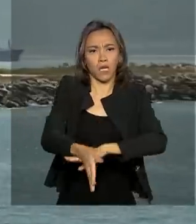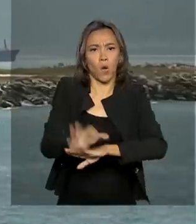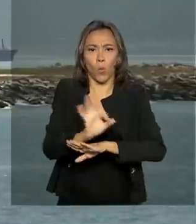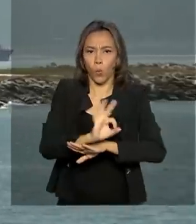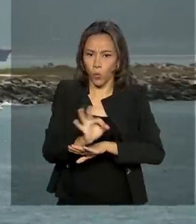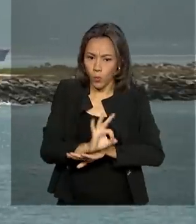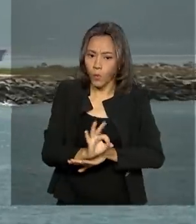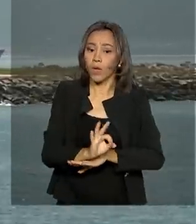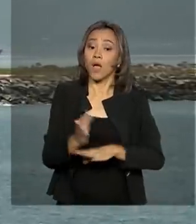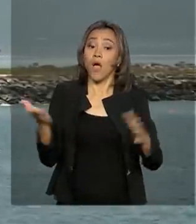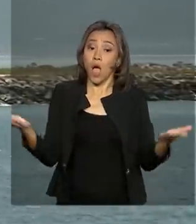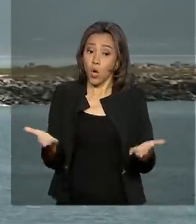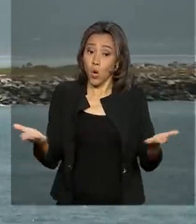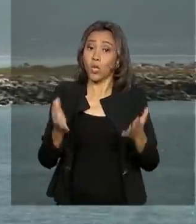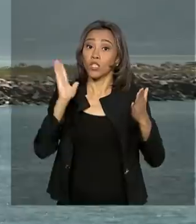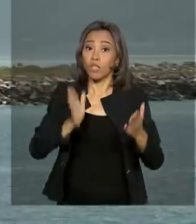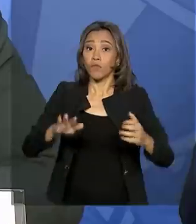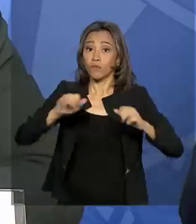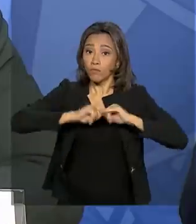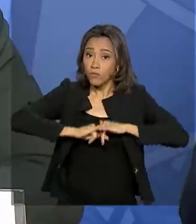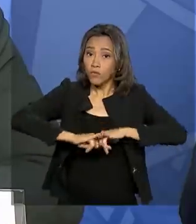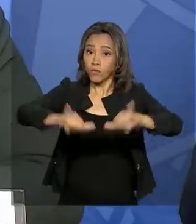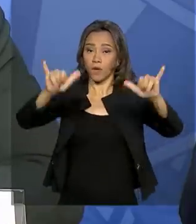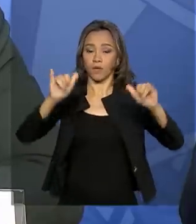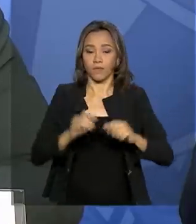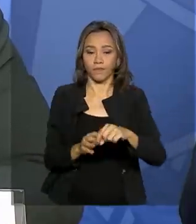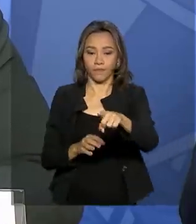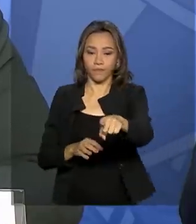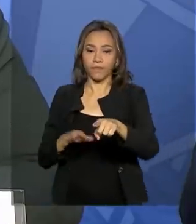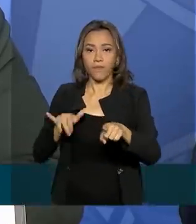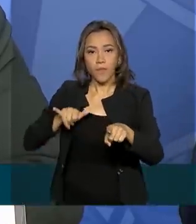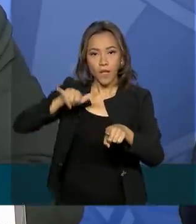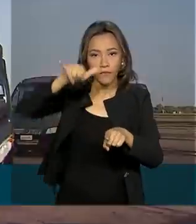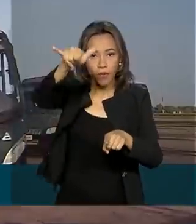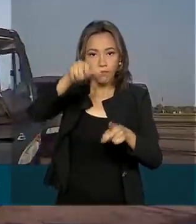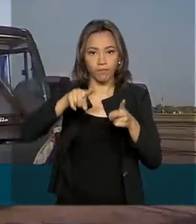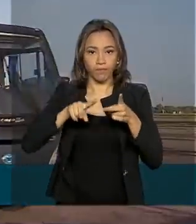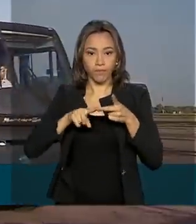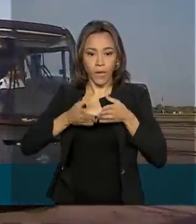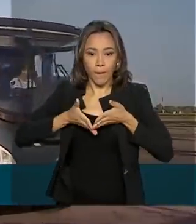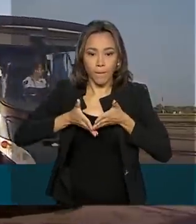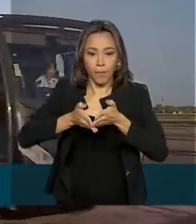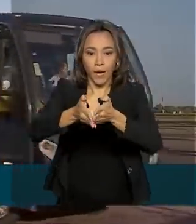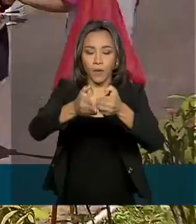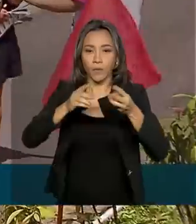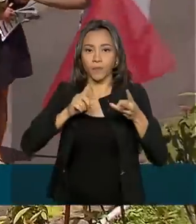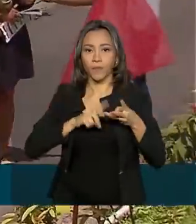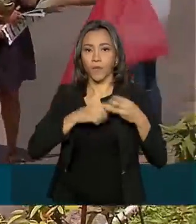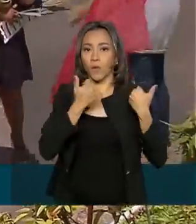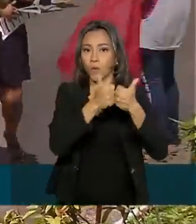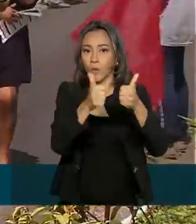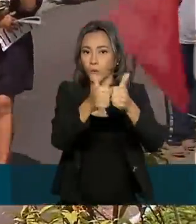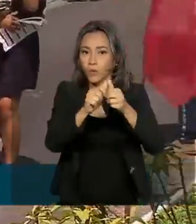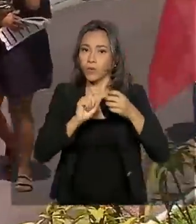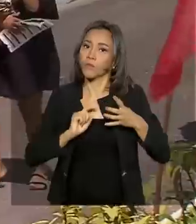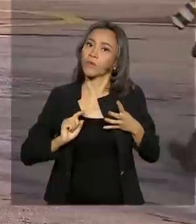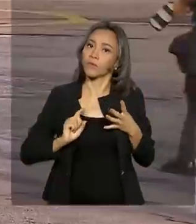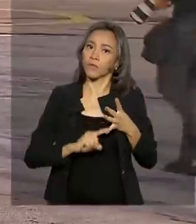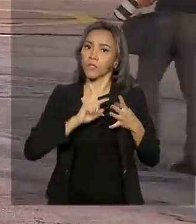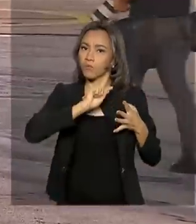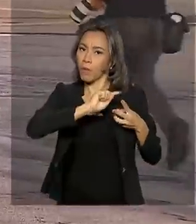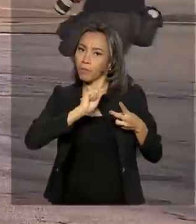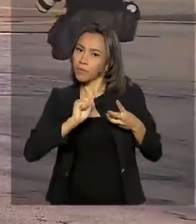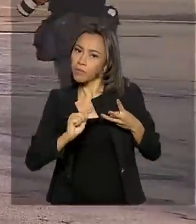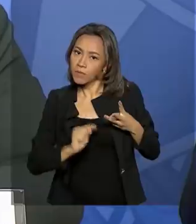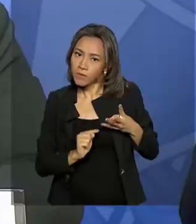era feito, mas agora foi expandido. Avião, barco, ônibus, terrestre, todo